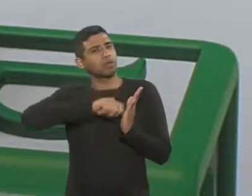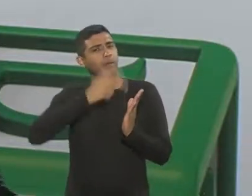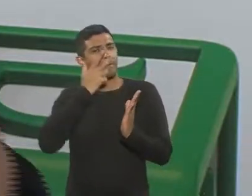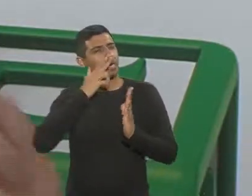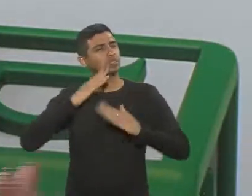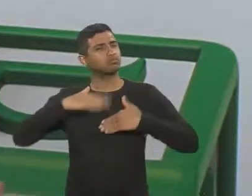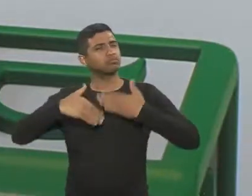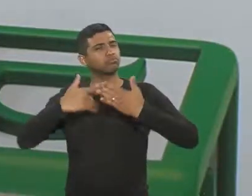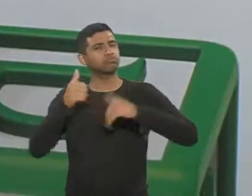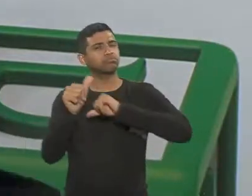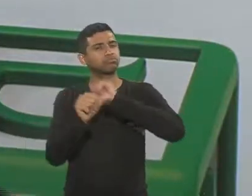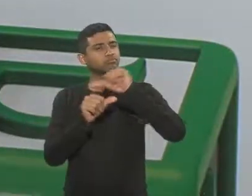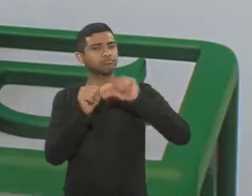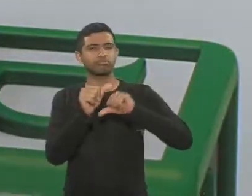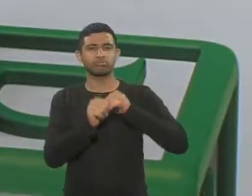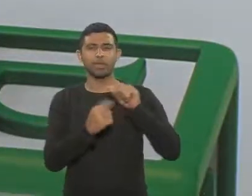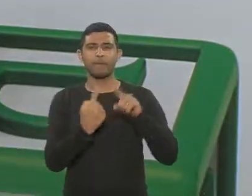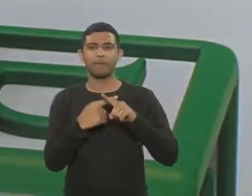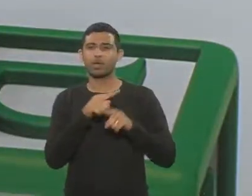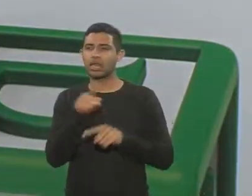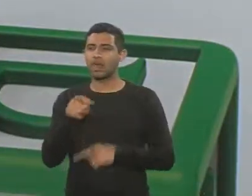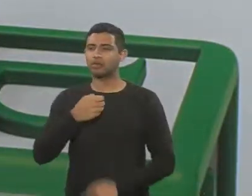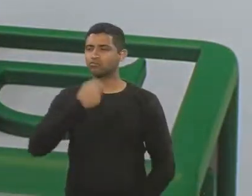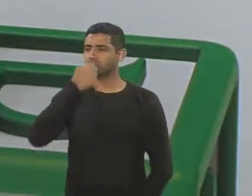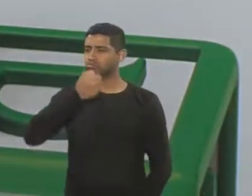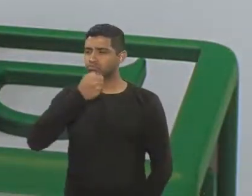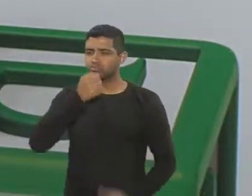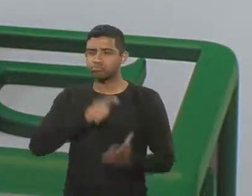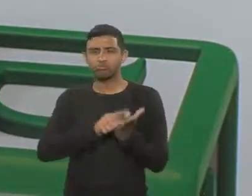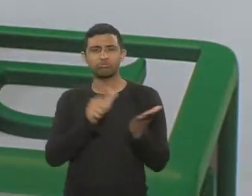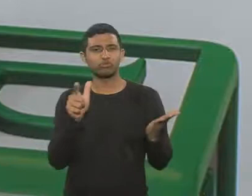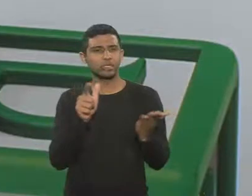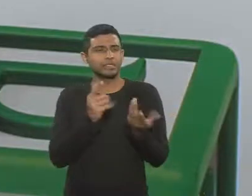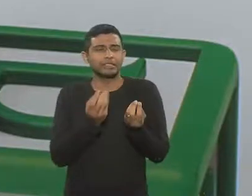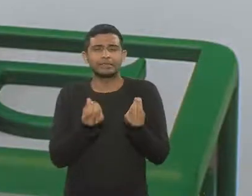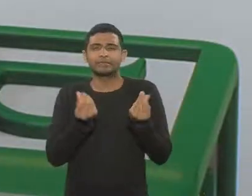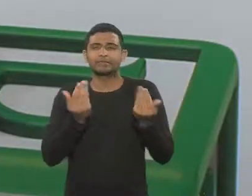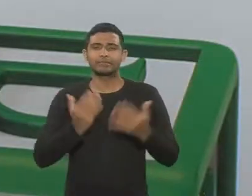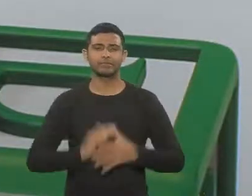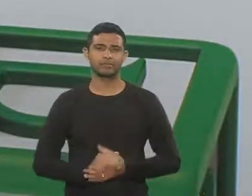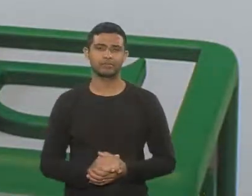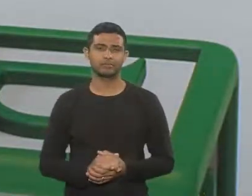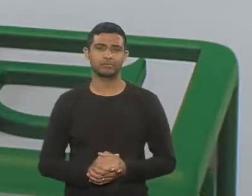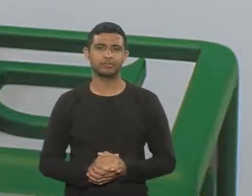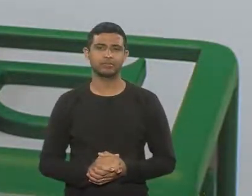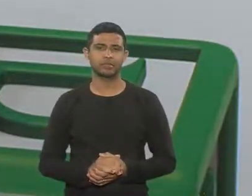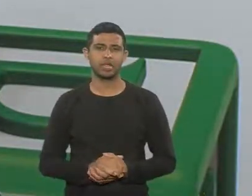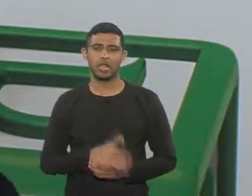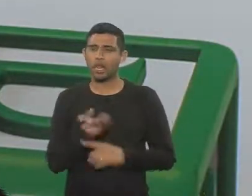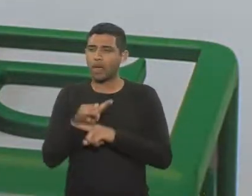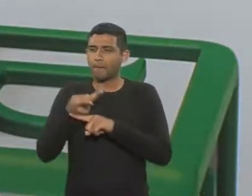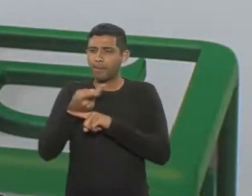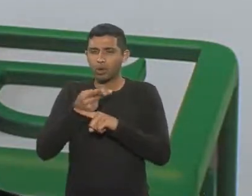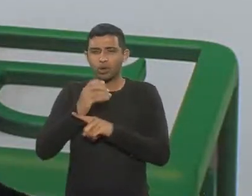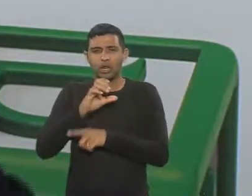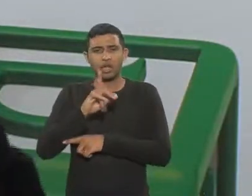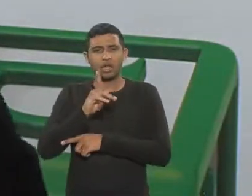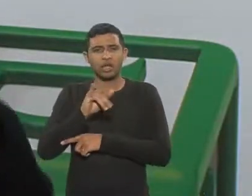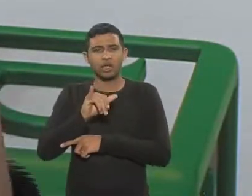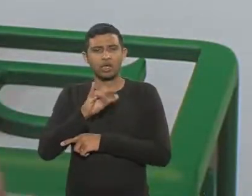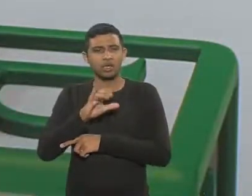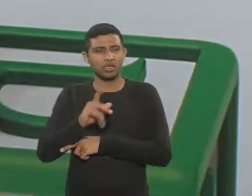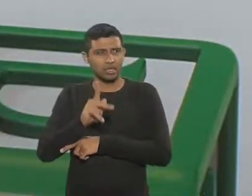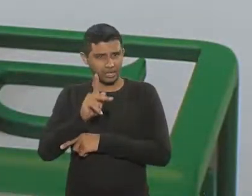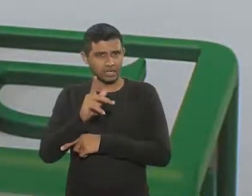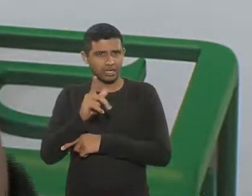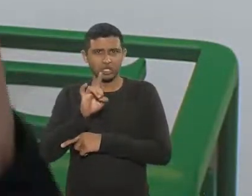se transformando um pouco porque o jornalismo ele foi indo atrás um pouco do famoso clickbait, né? De você ir